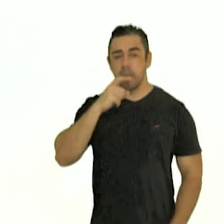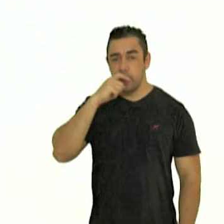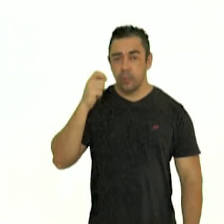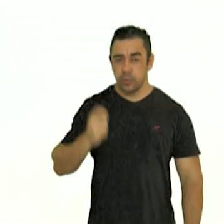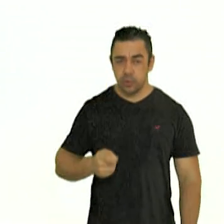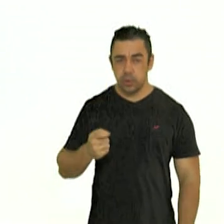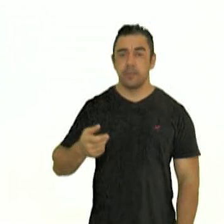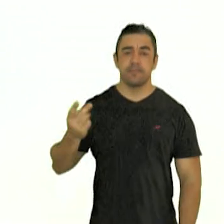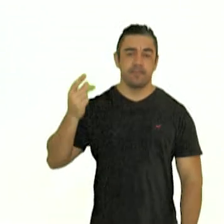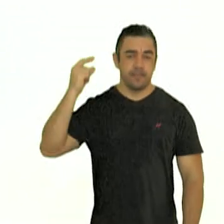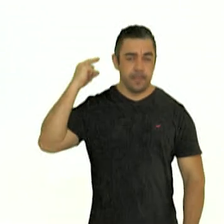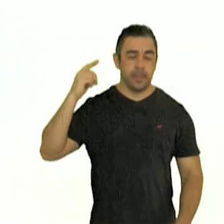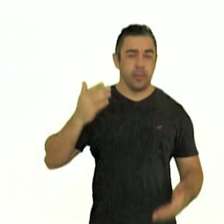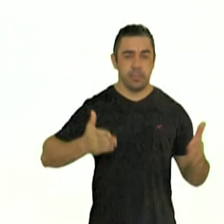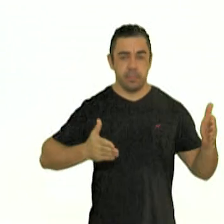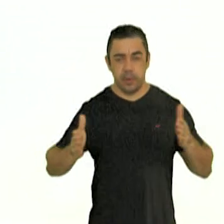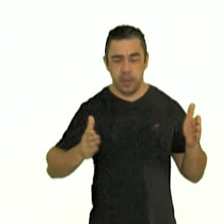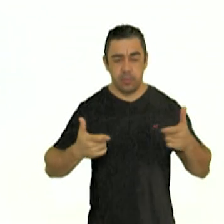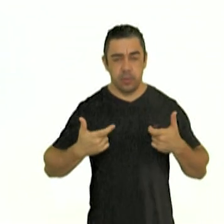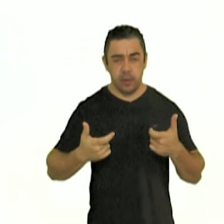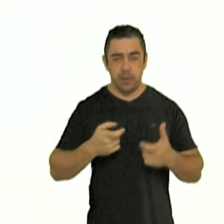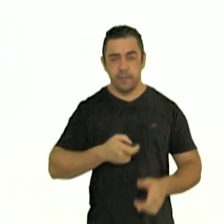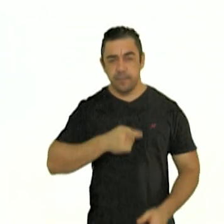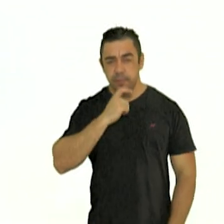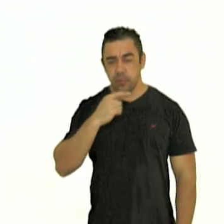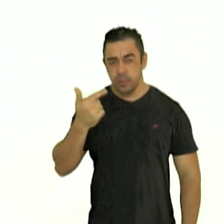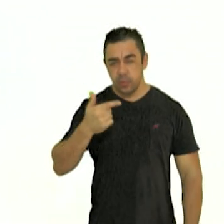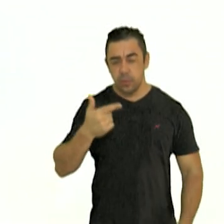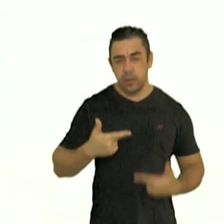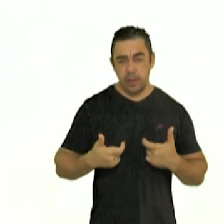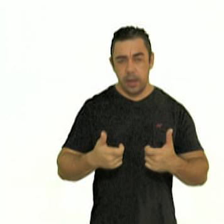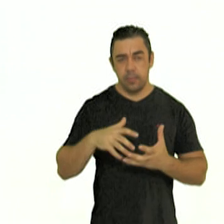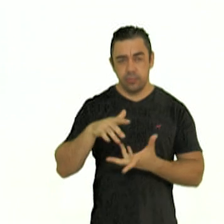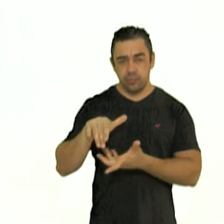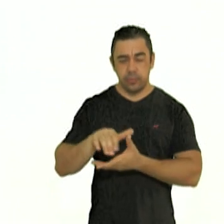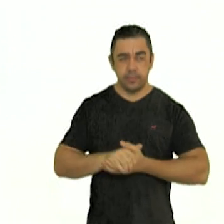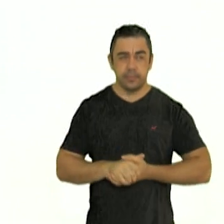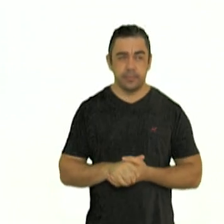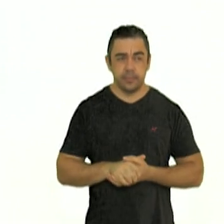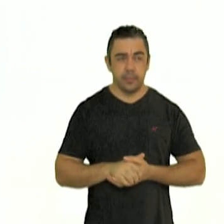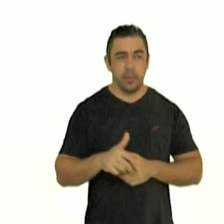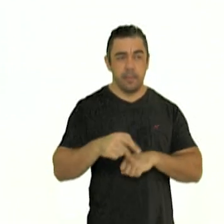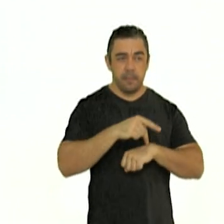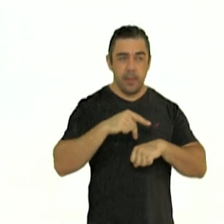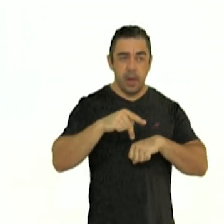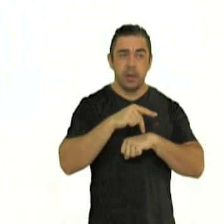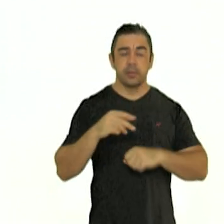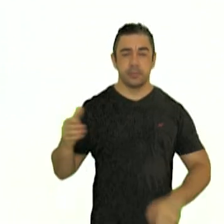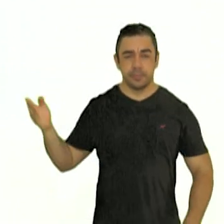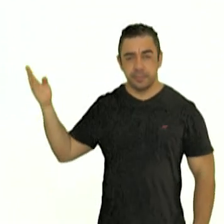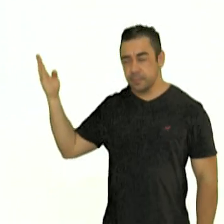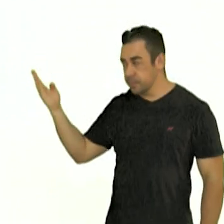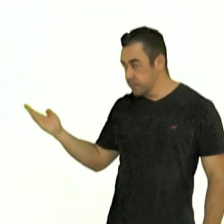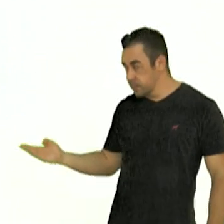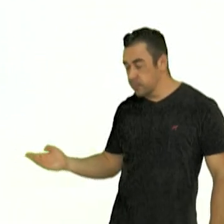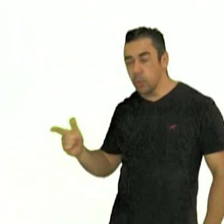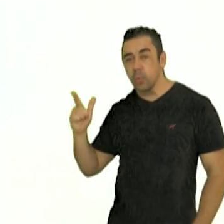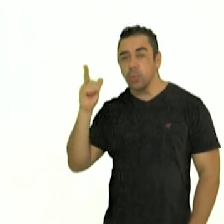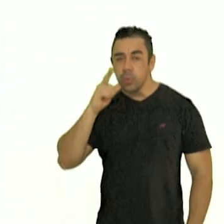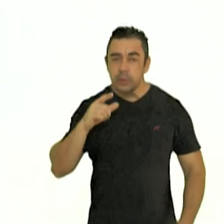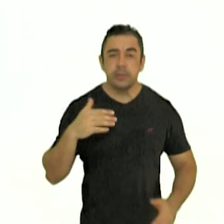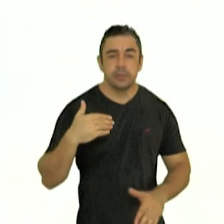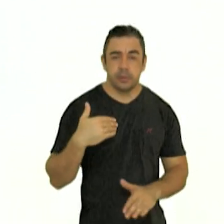aí no período da Guerra Fria, no pós-Segunda Guerra Mundial. Esses países vêm conseguindo também elevar os níveis